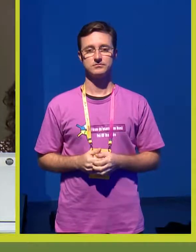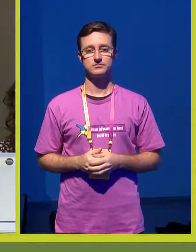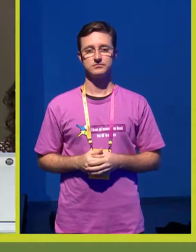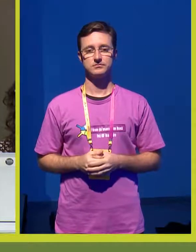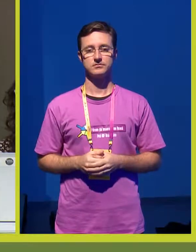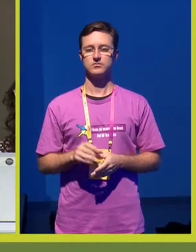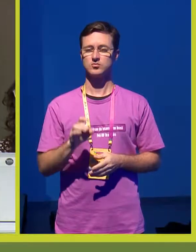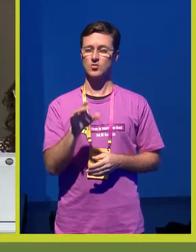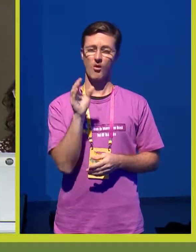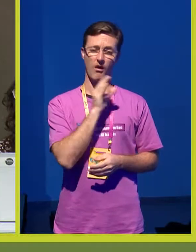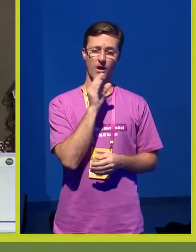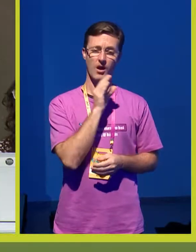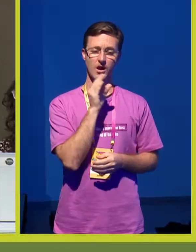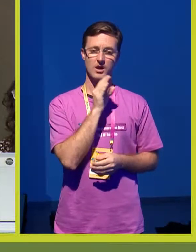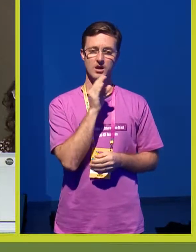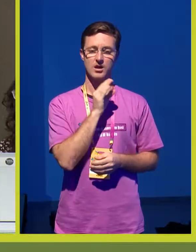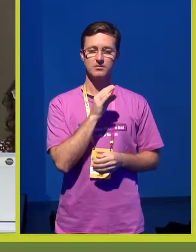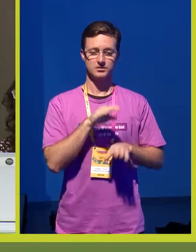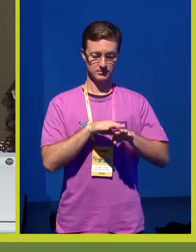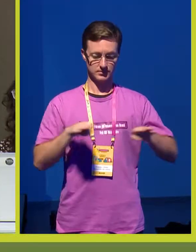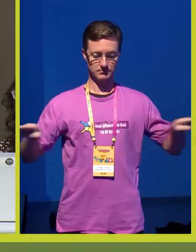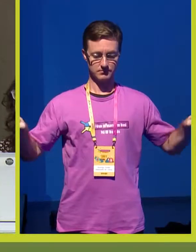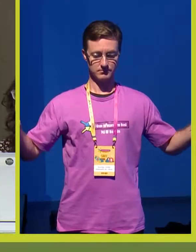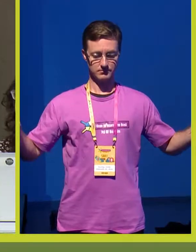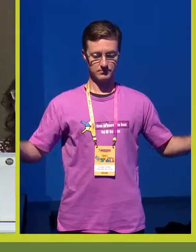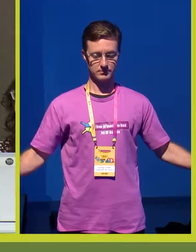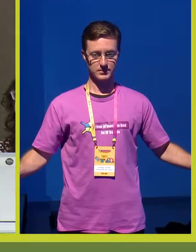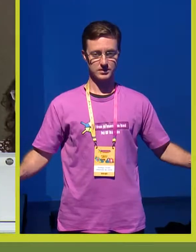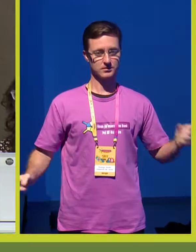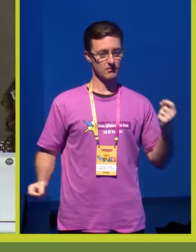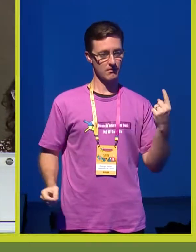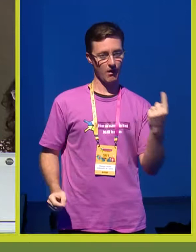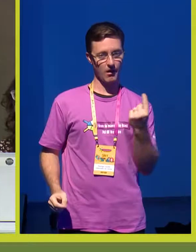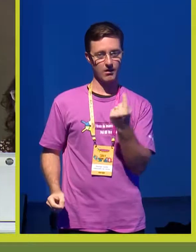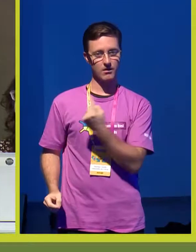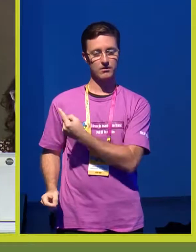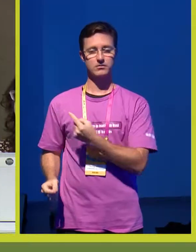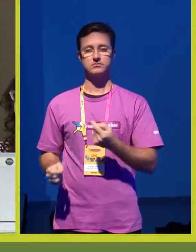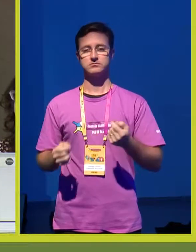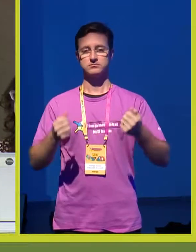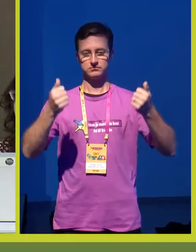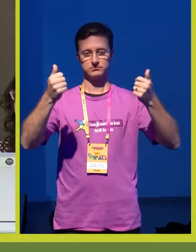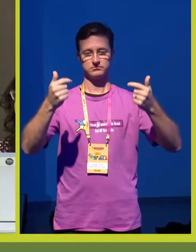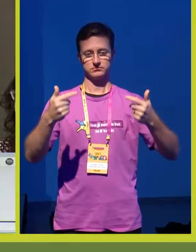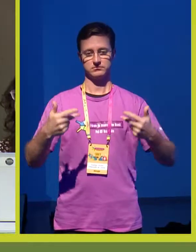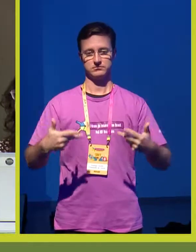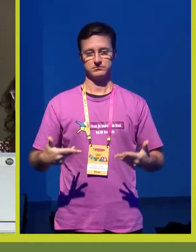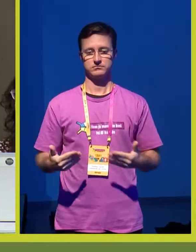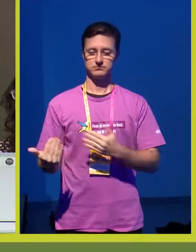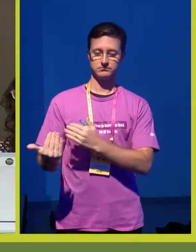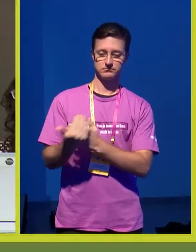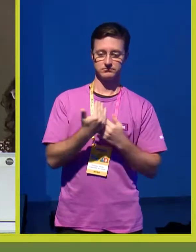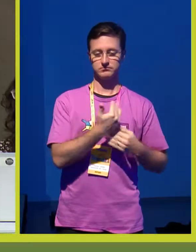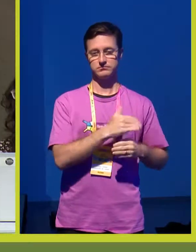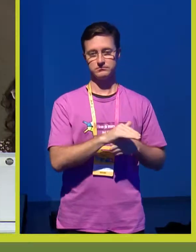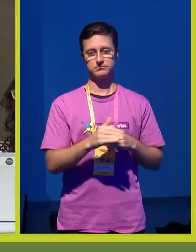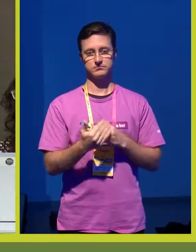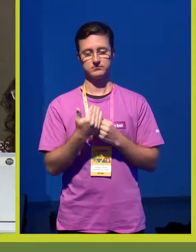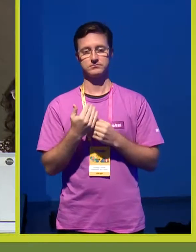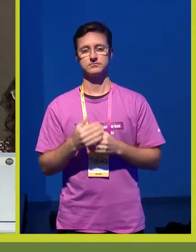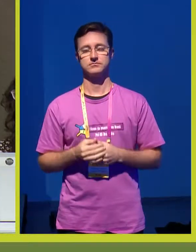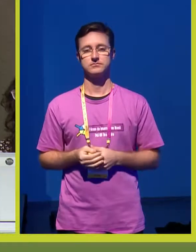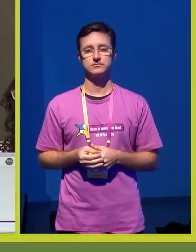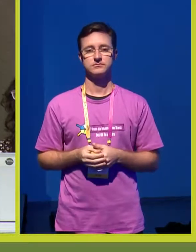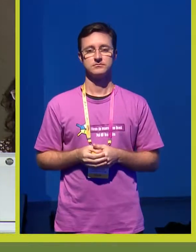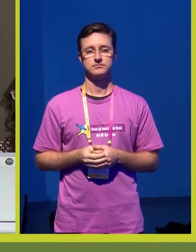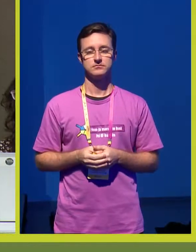Só rapidamente sobre o formato da mesa, eu vou apresentar as colaboradoras e colaboradores na medida em que eu passar